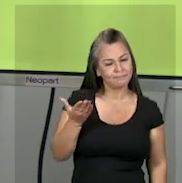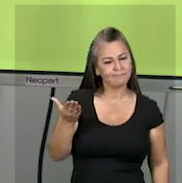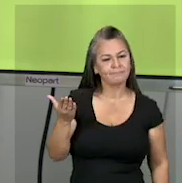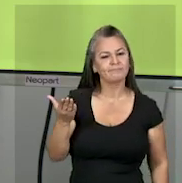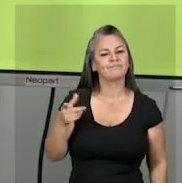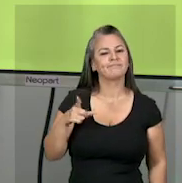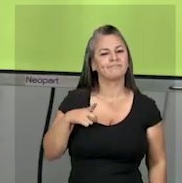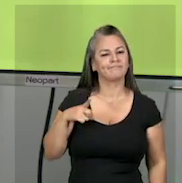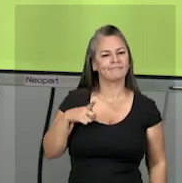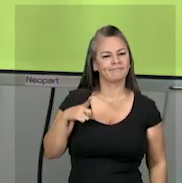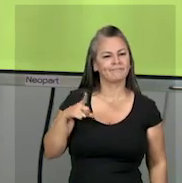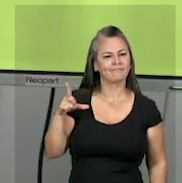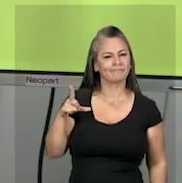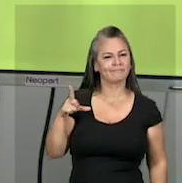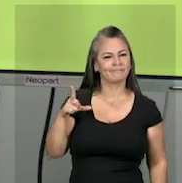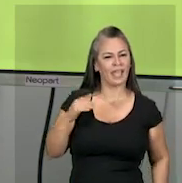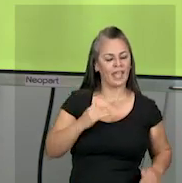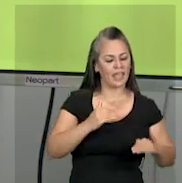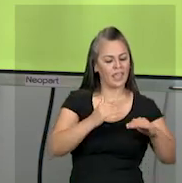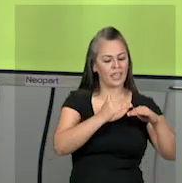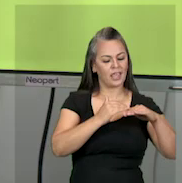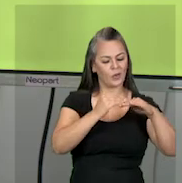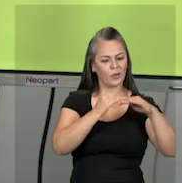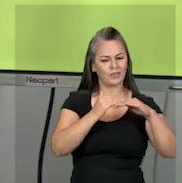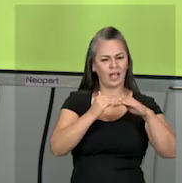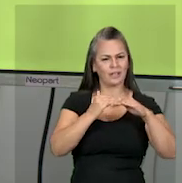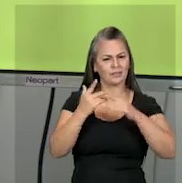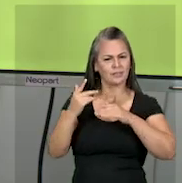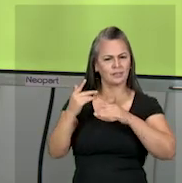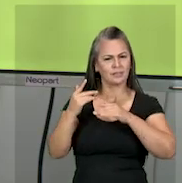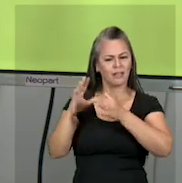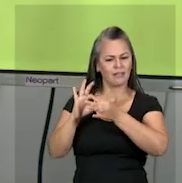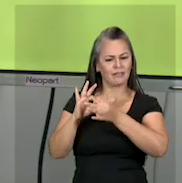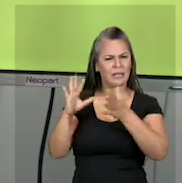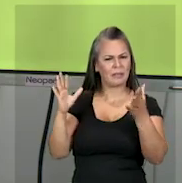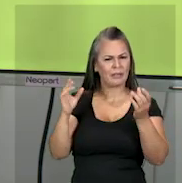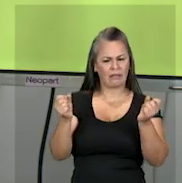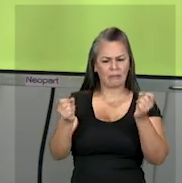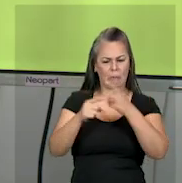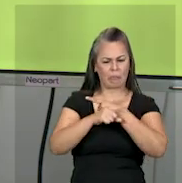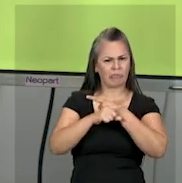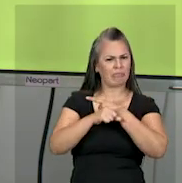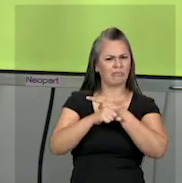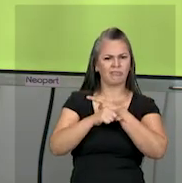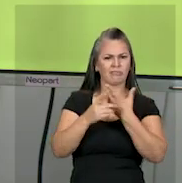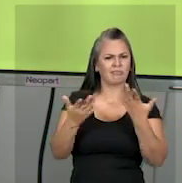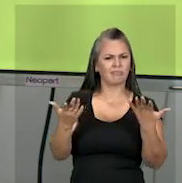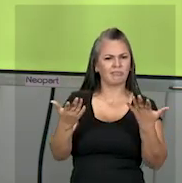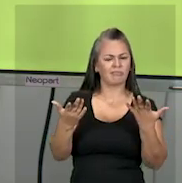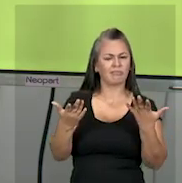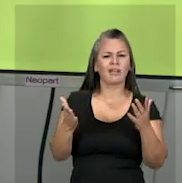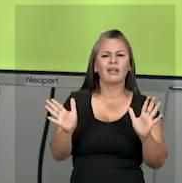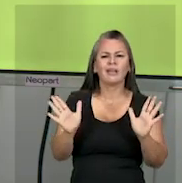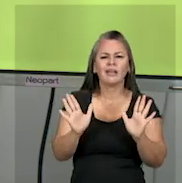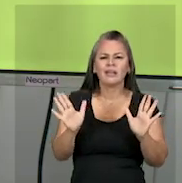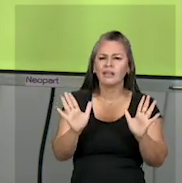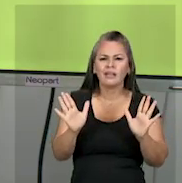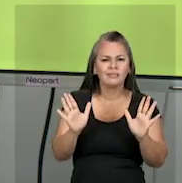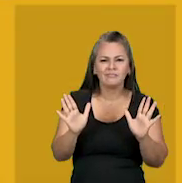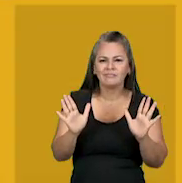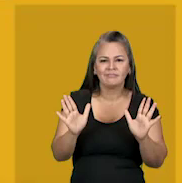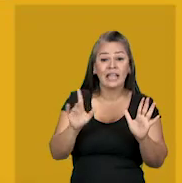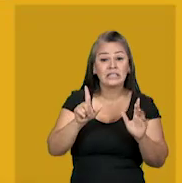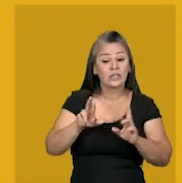uma tendência a achar que igualdade e liberdade elas seriam opostas, né? Ou de que elas teriam uma relação simétrica. Gente, elas não são, elas são